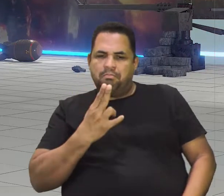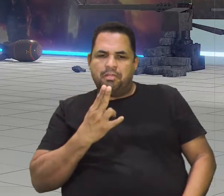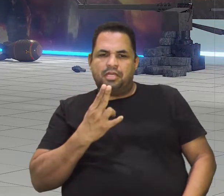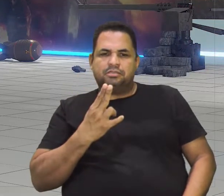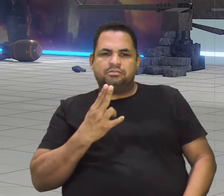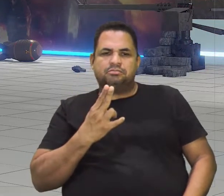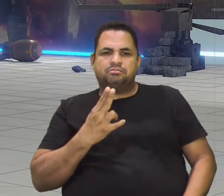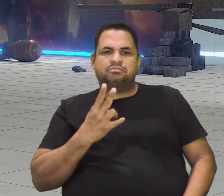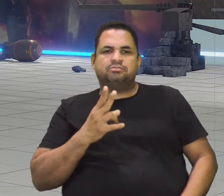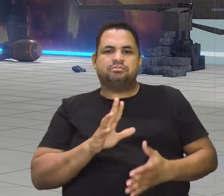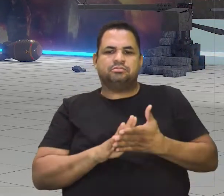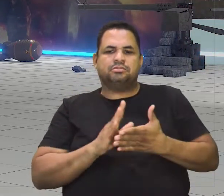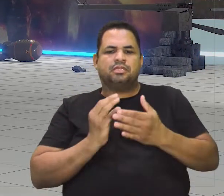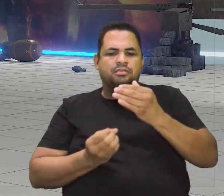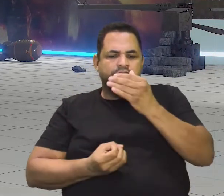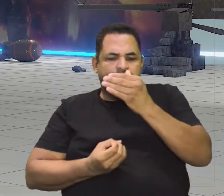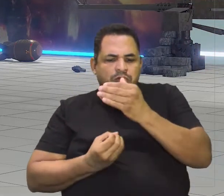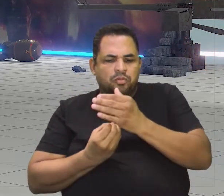mesma matriz,